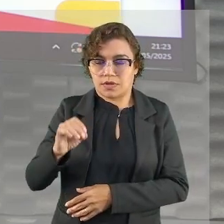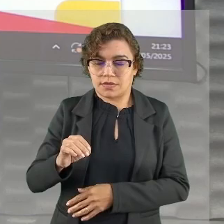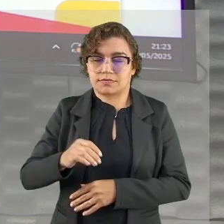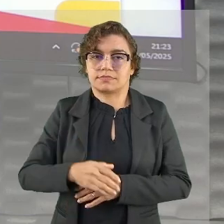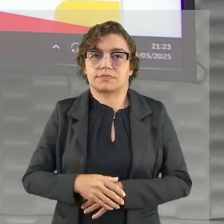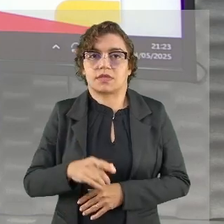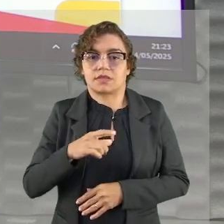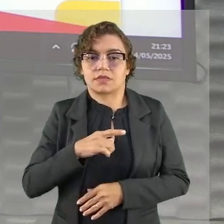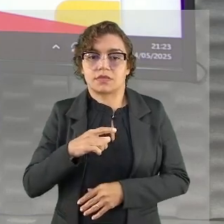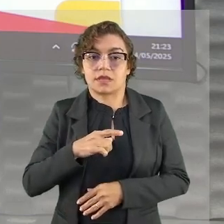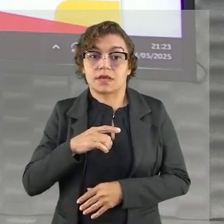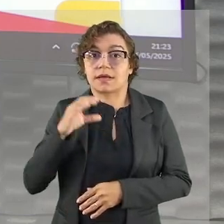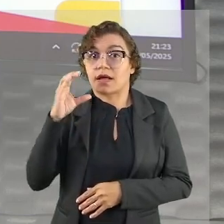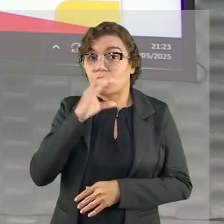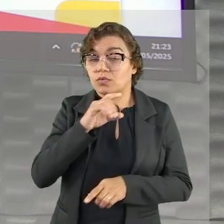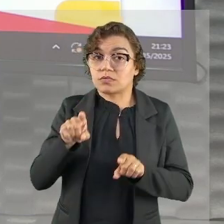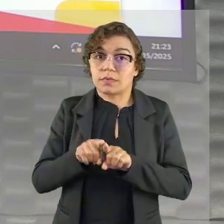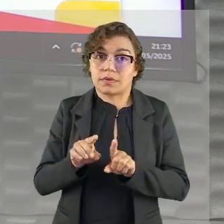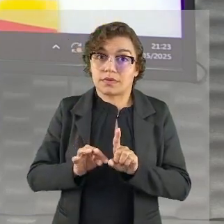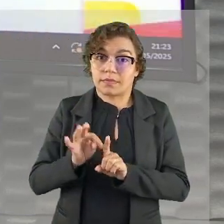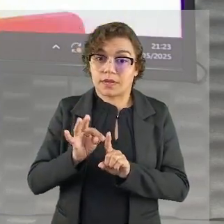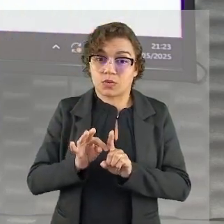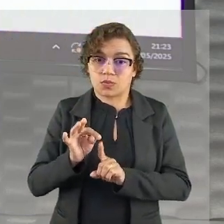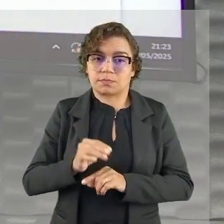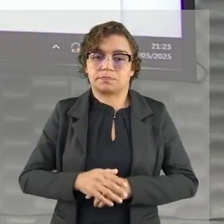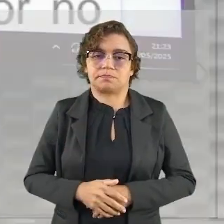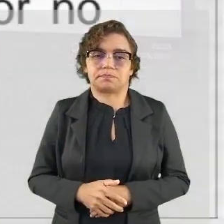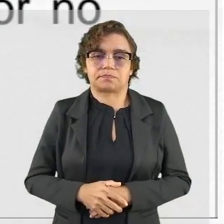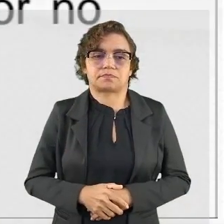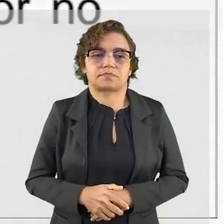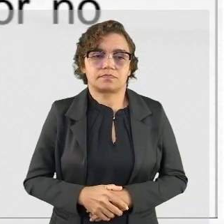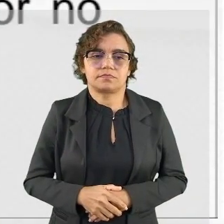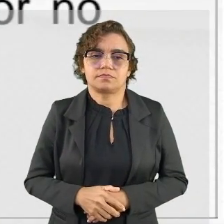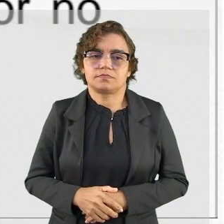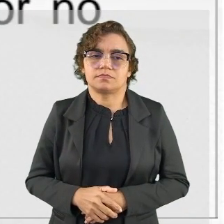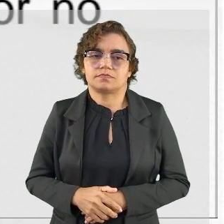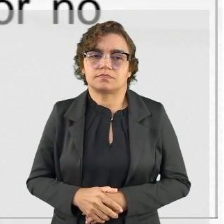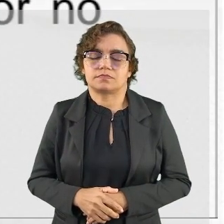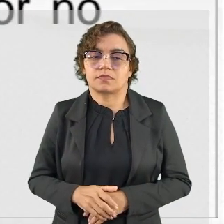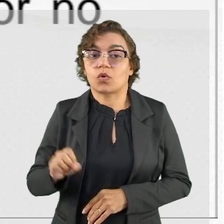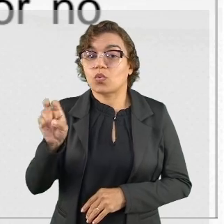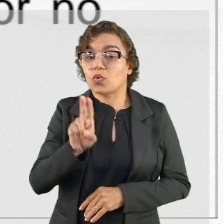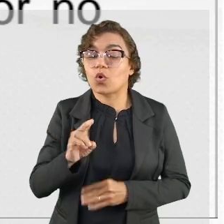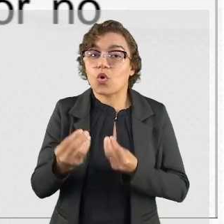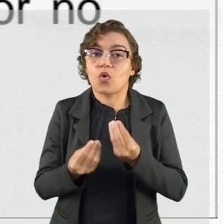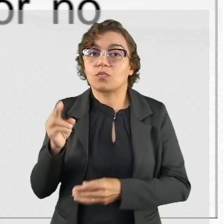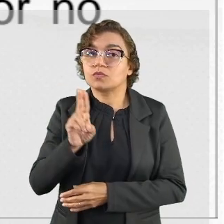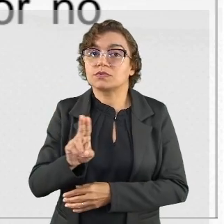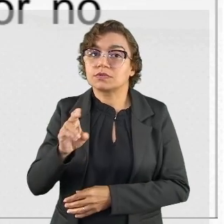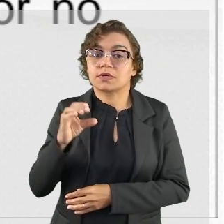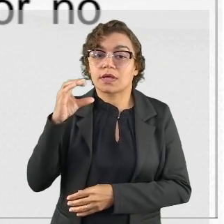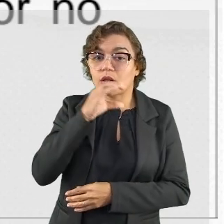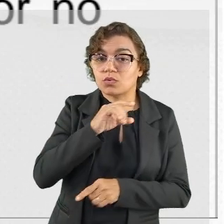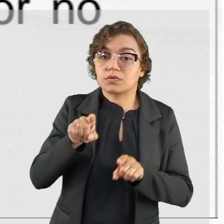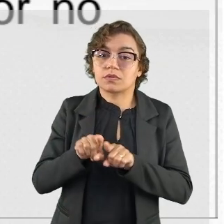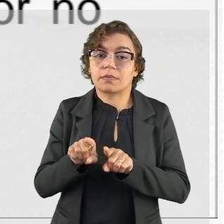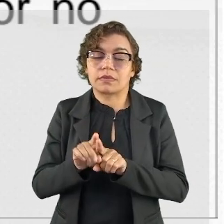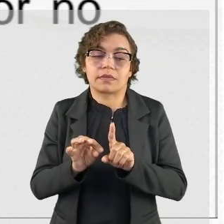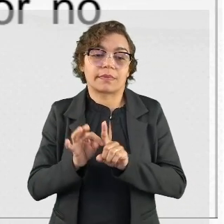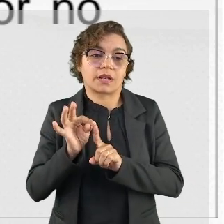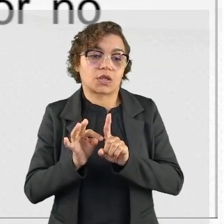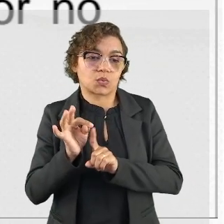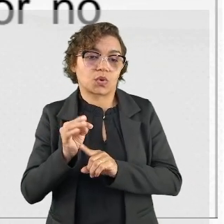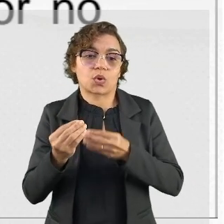sobre calor e temperatura. Vamos lá? Olha só, aplicações de calor e temperatura. O calor